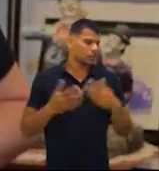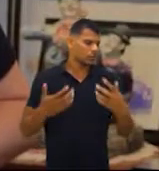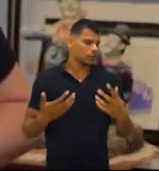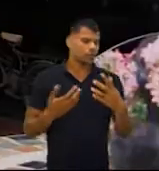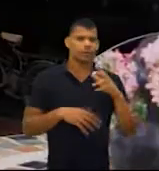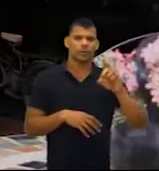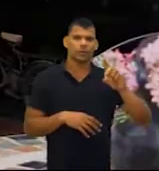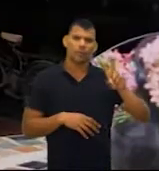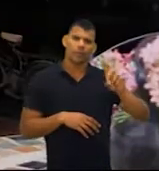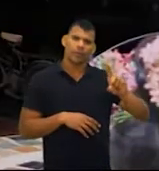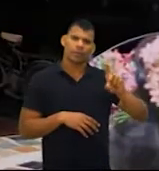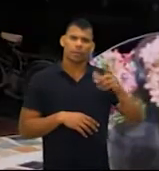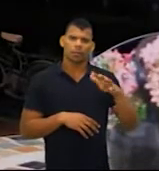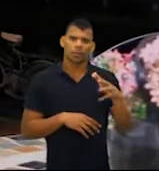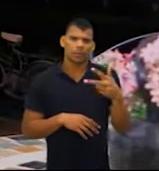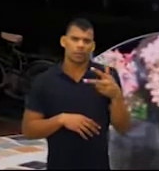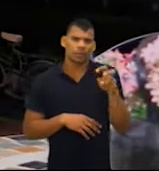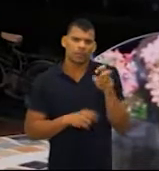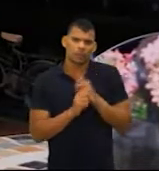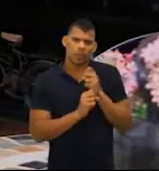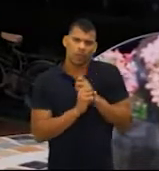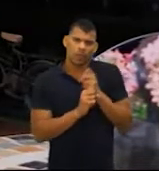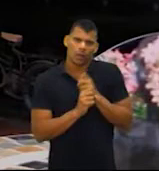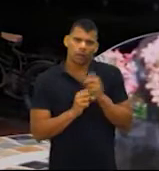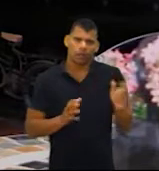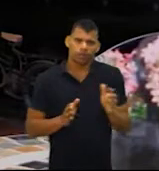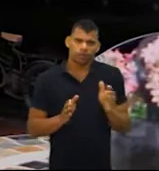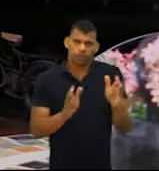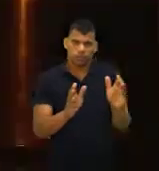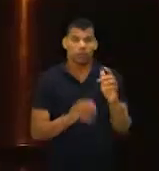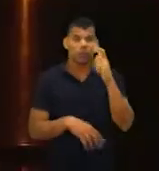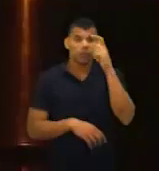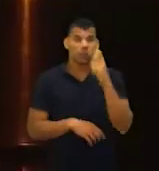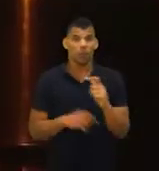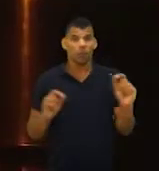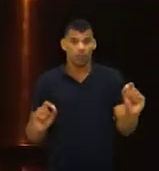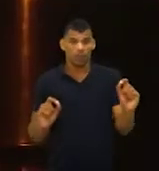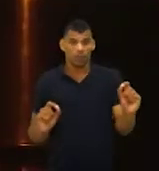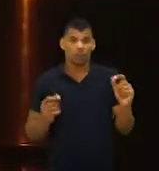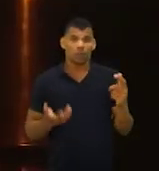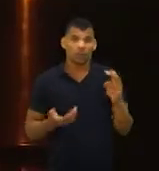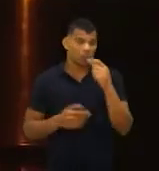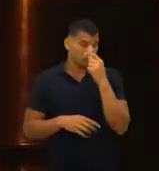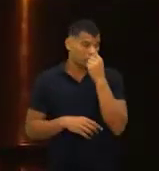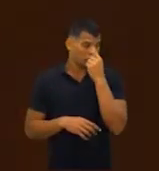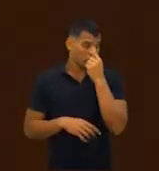fala desse DVD. O que acontece?